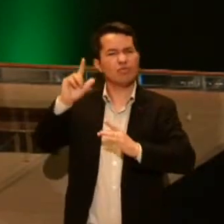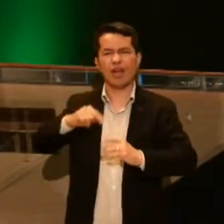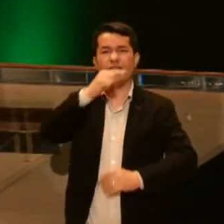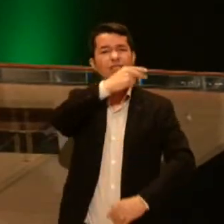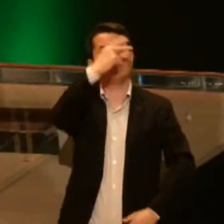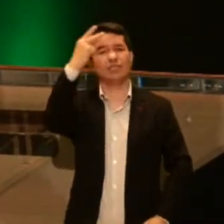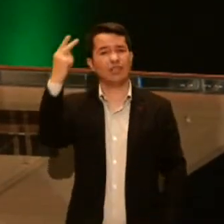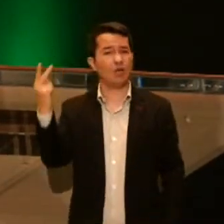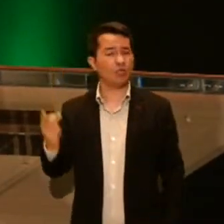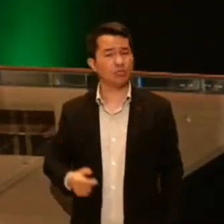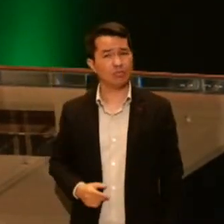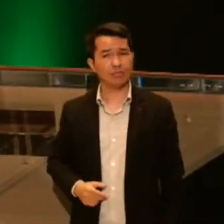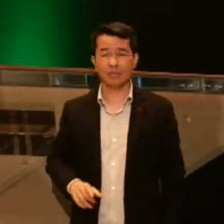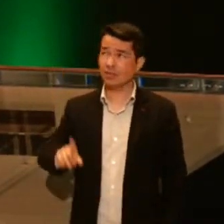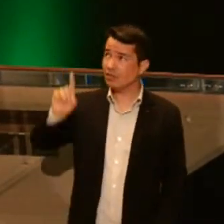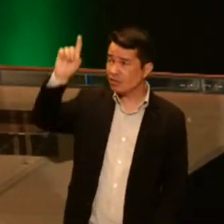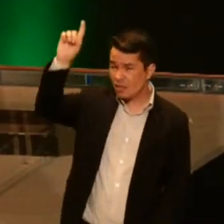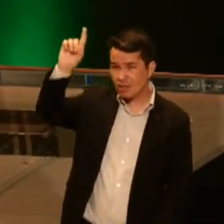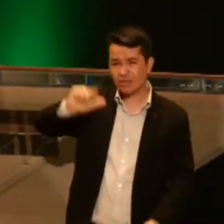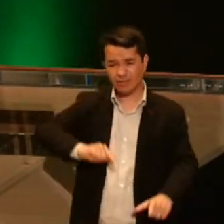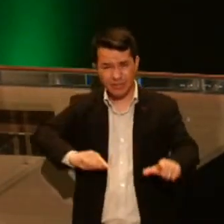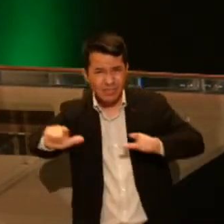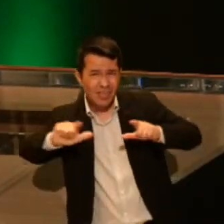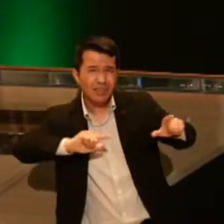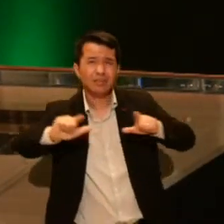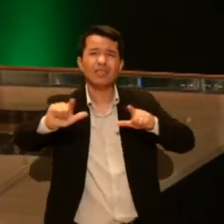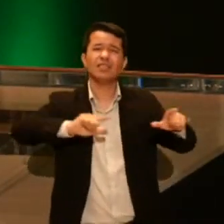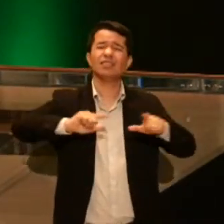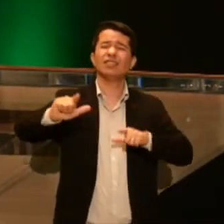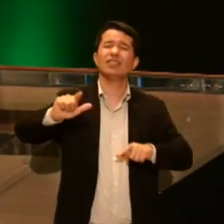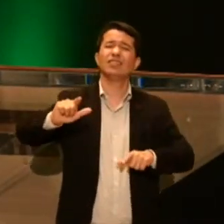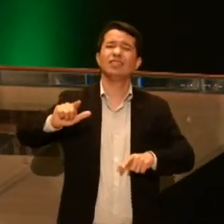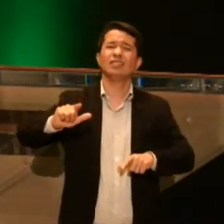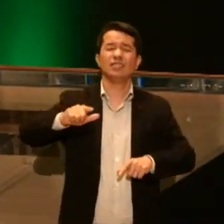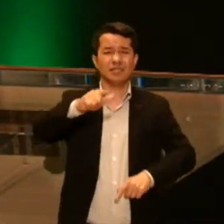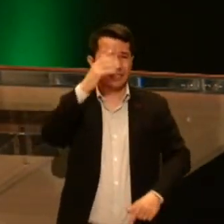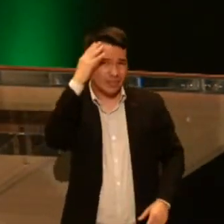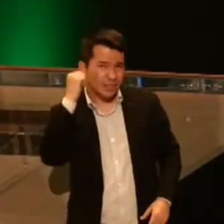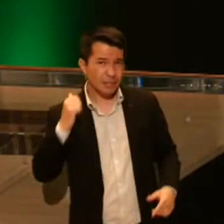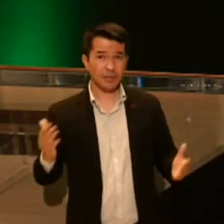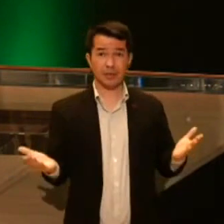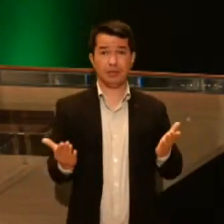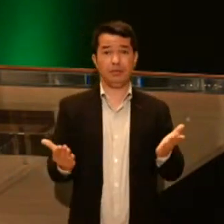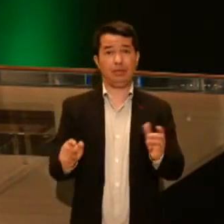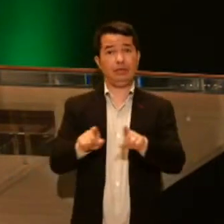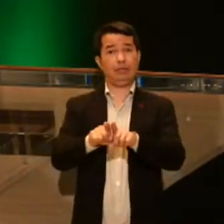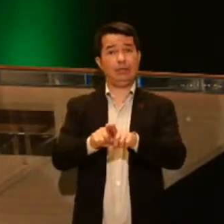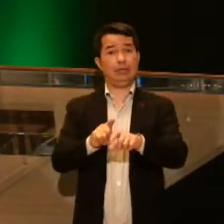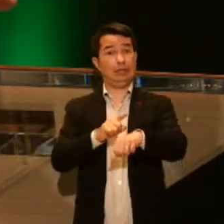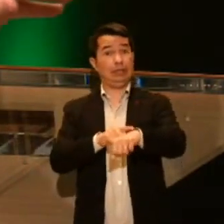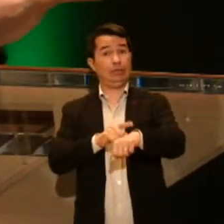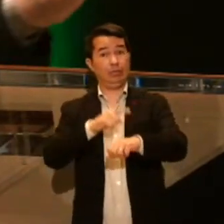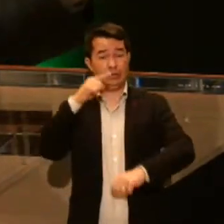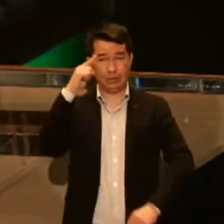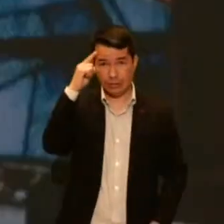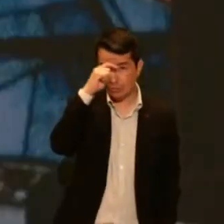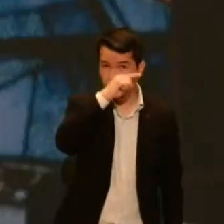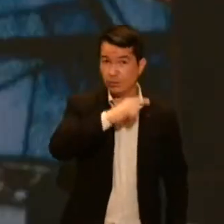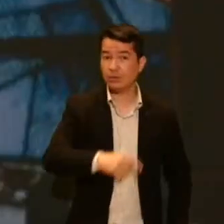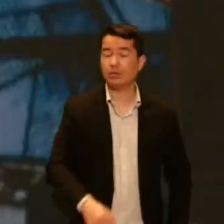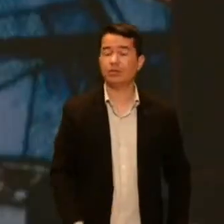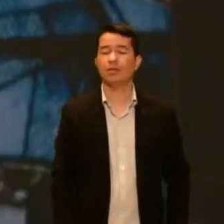está agindo, mesmo no meio desses tempos difíceis, complicados, a graça de Deus está